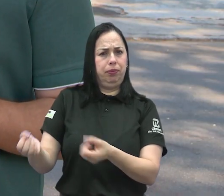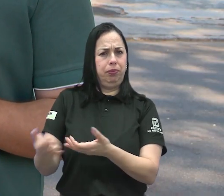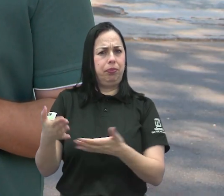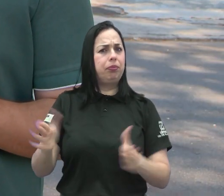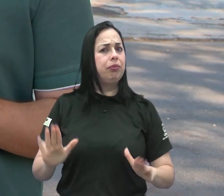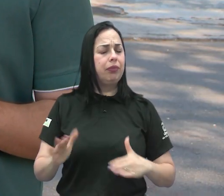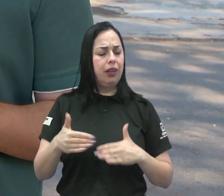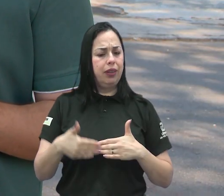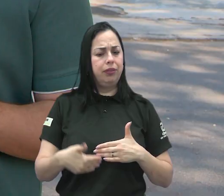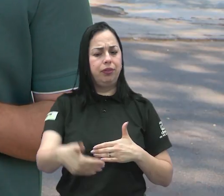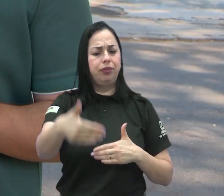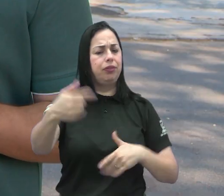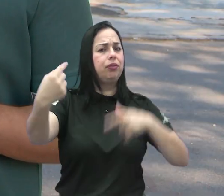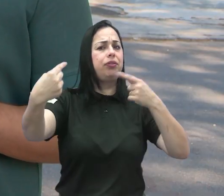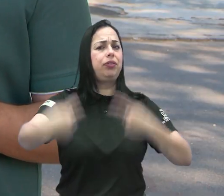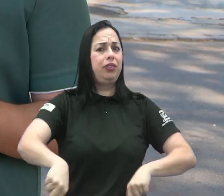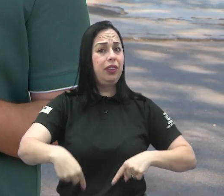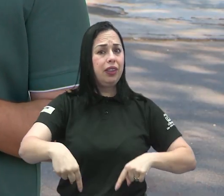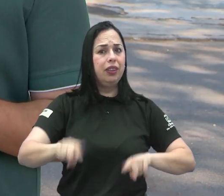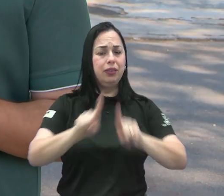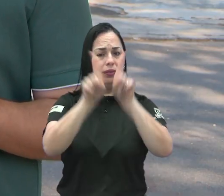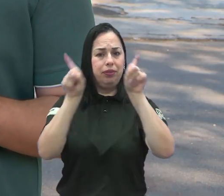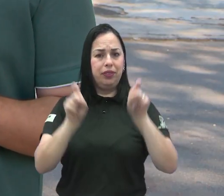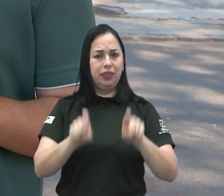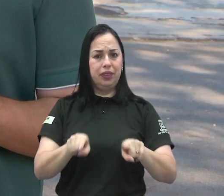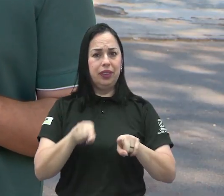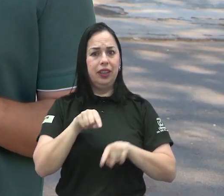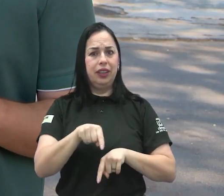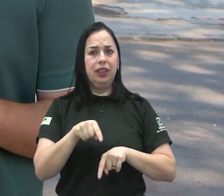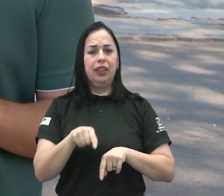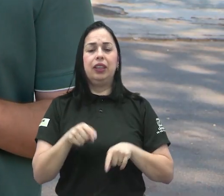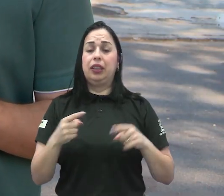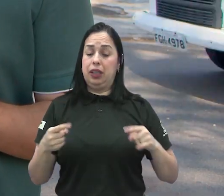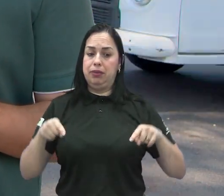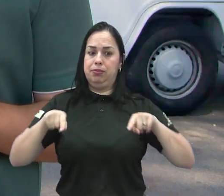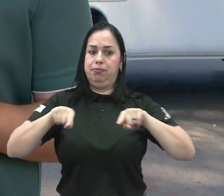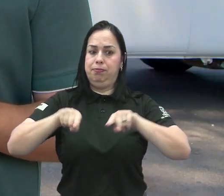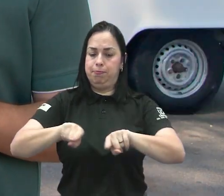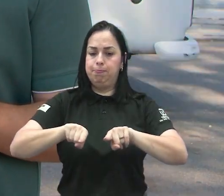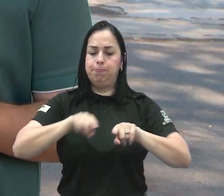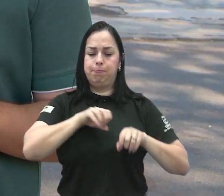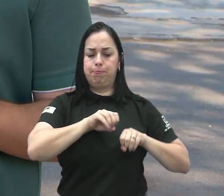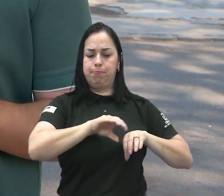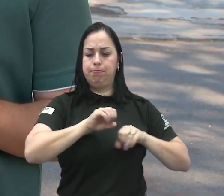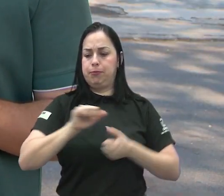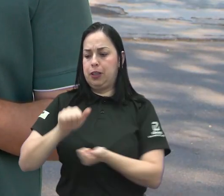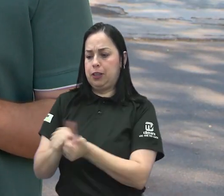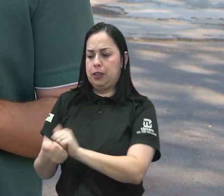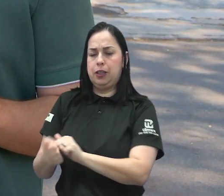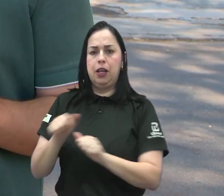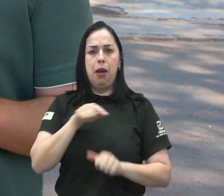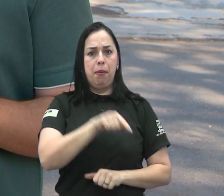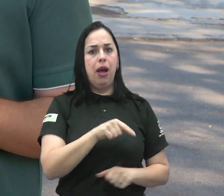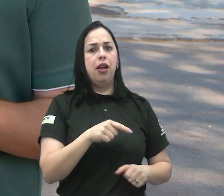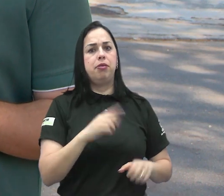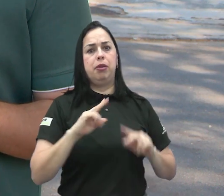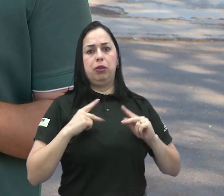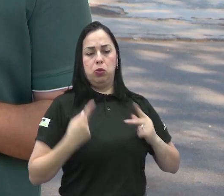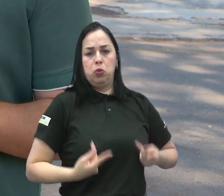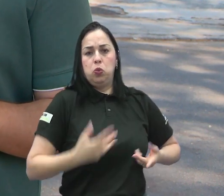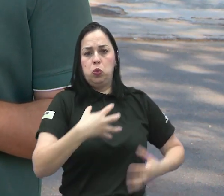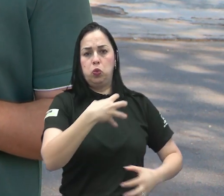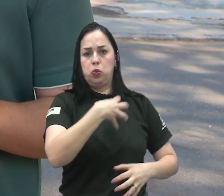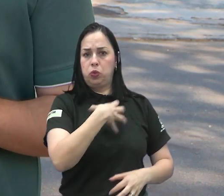presente, quais será que são os principais desafios para que a educação acompanhe as transformações digitais sem perder o